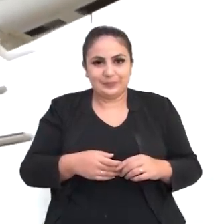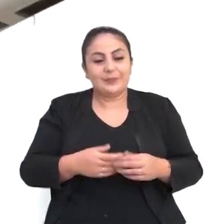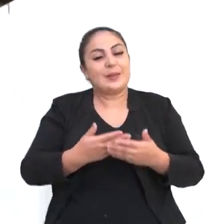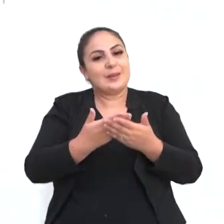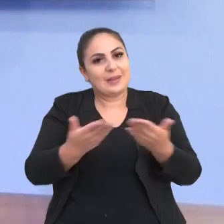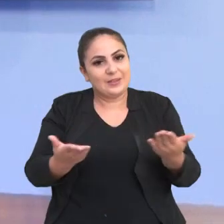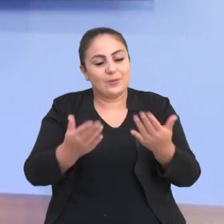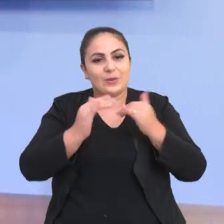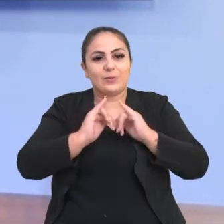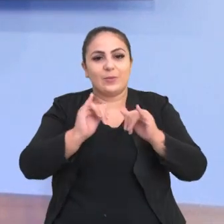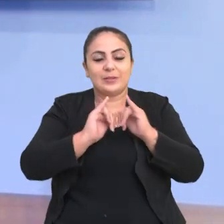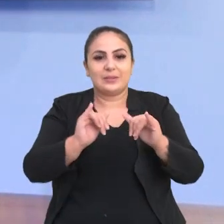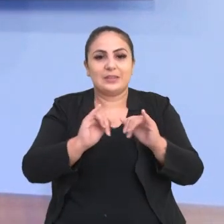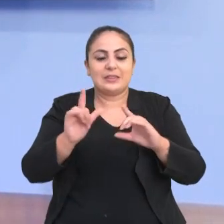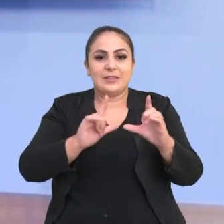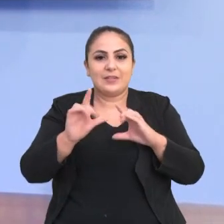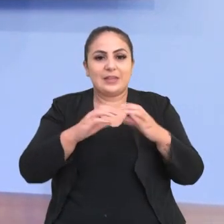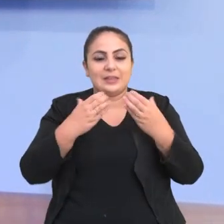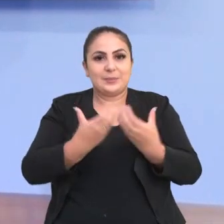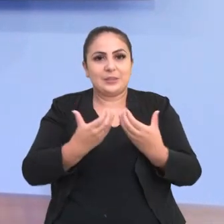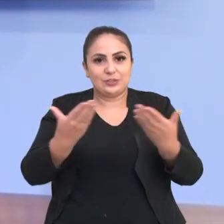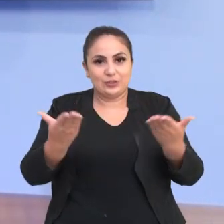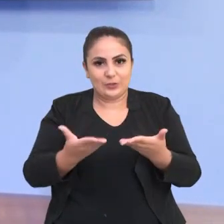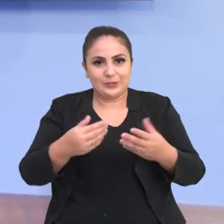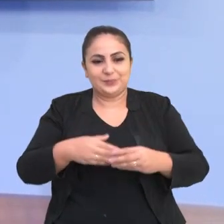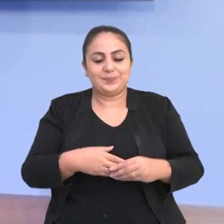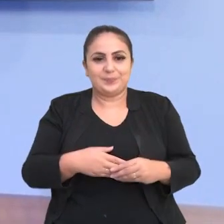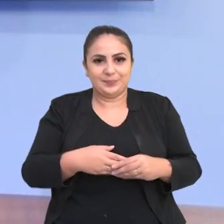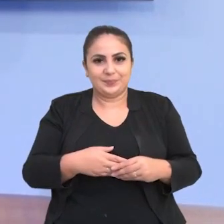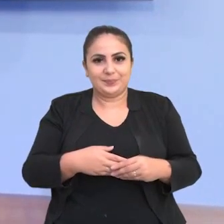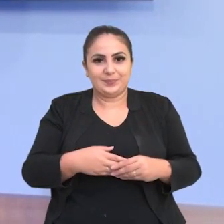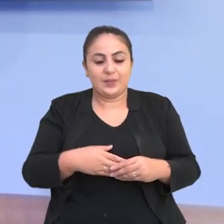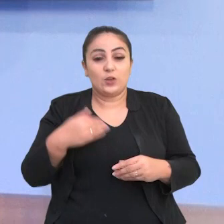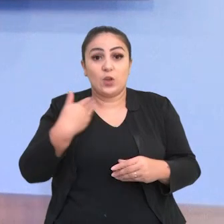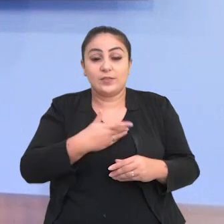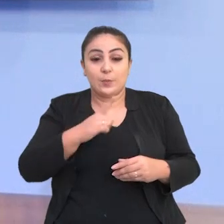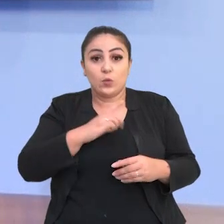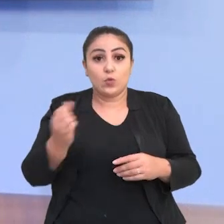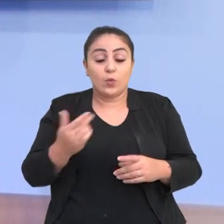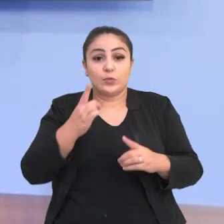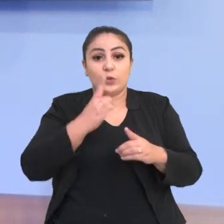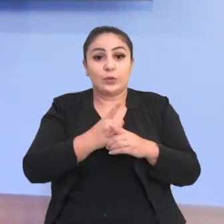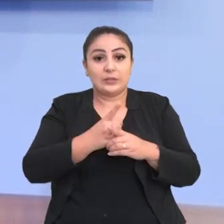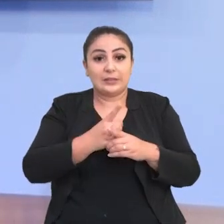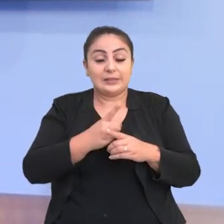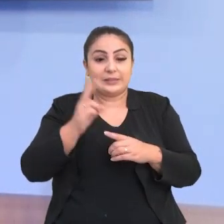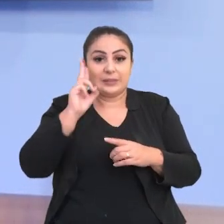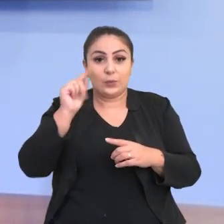precisando. E estas foram as informações do Jornal da Câmara de hoje.